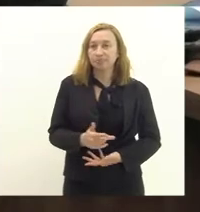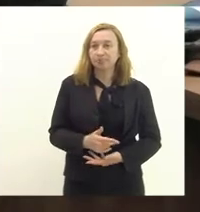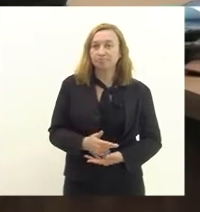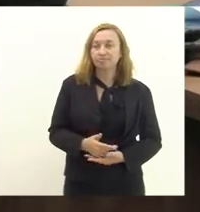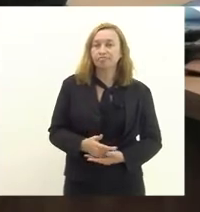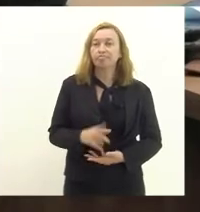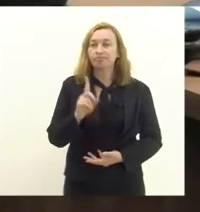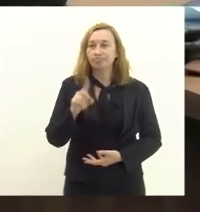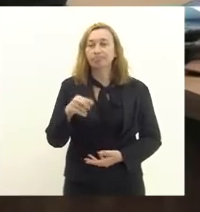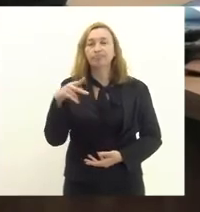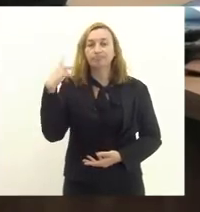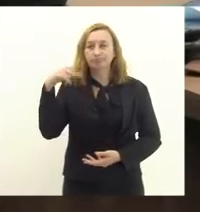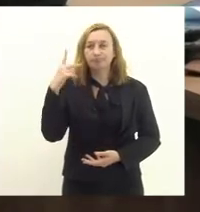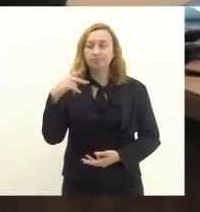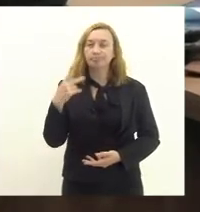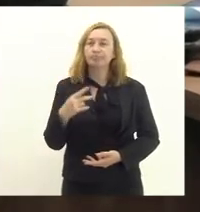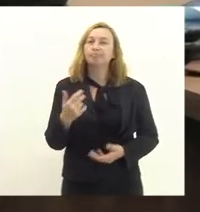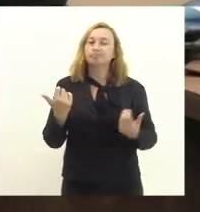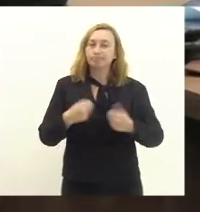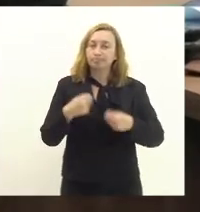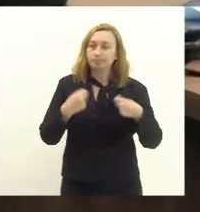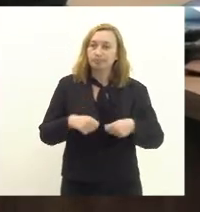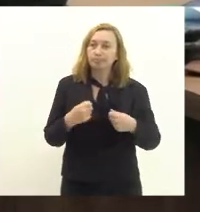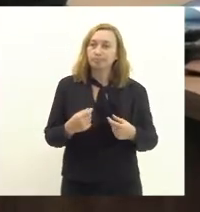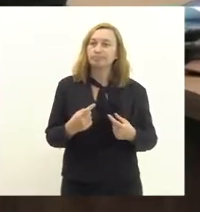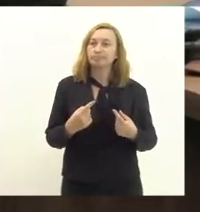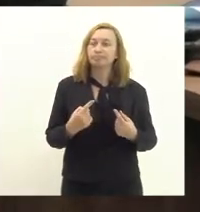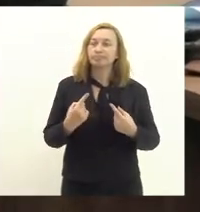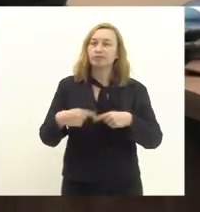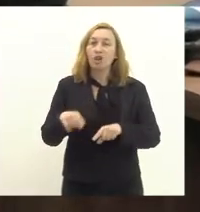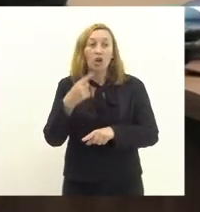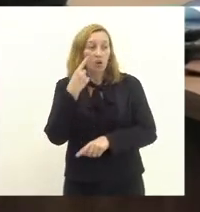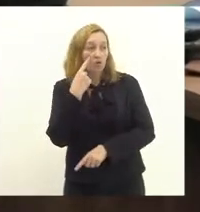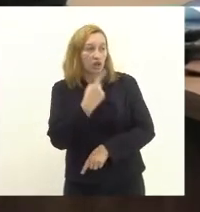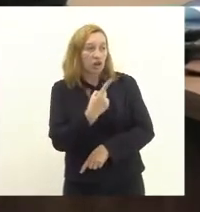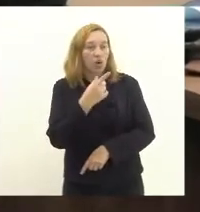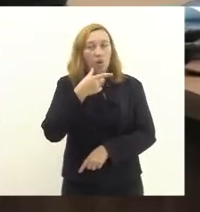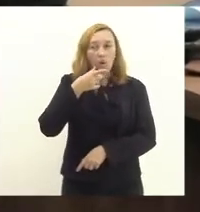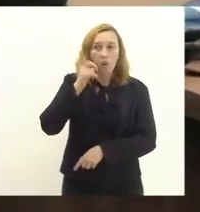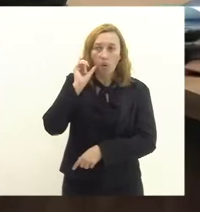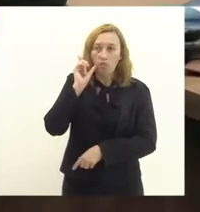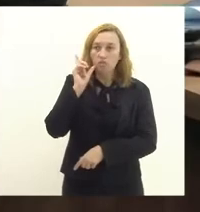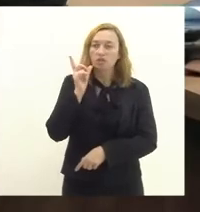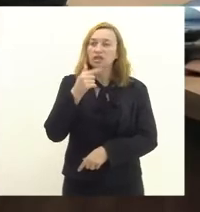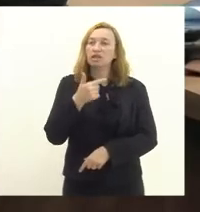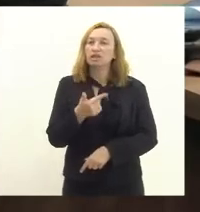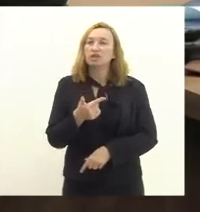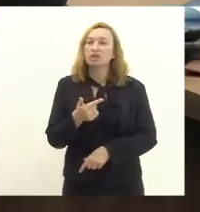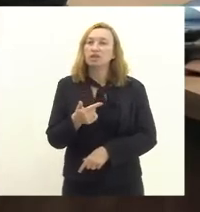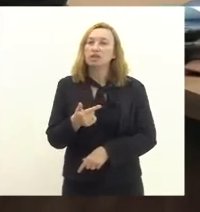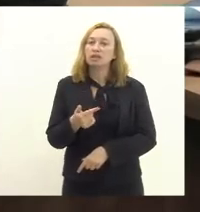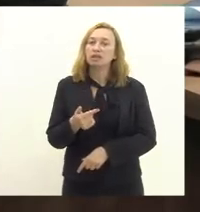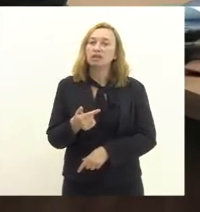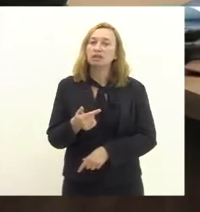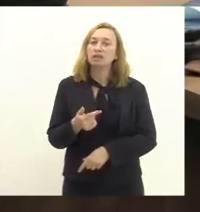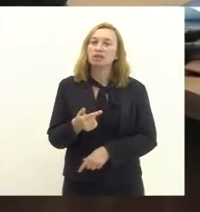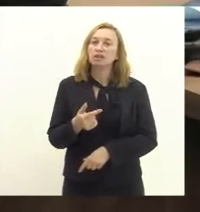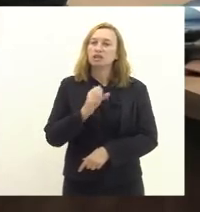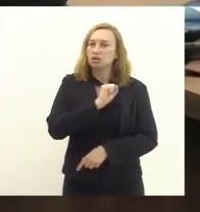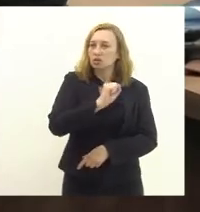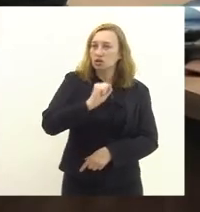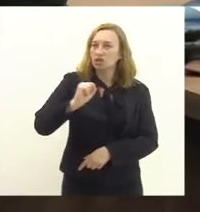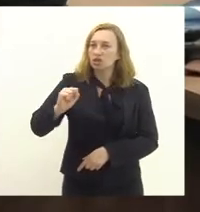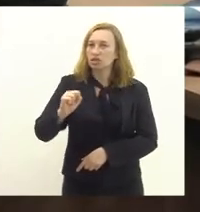assim é o parlamento. A gente precisa combater, eu vi aqui ontem, nós combatemos essa chacina